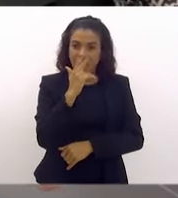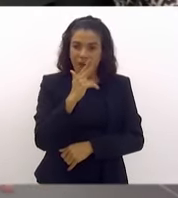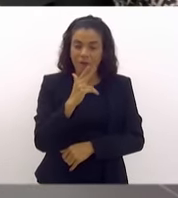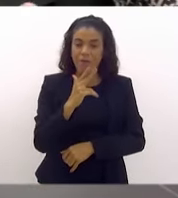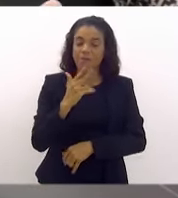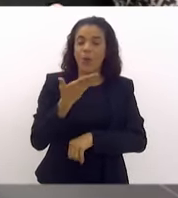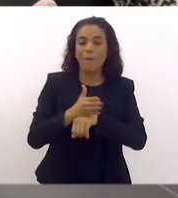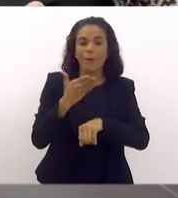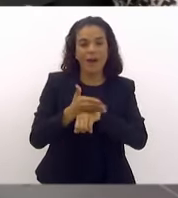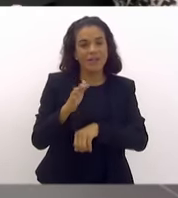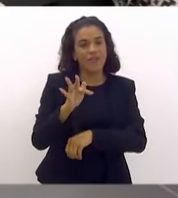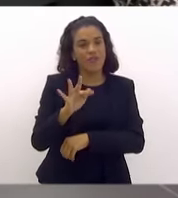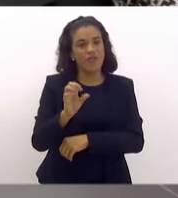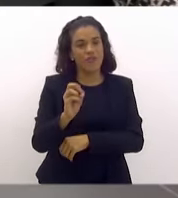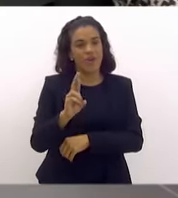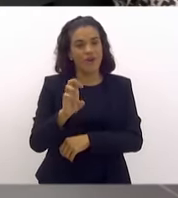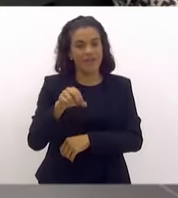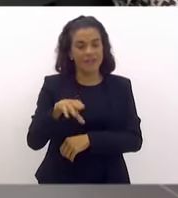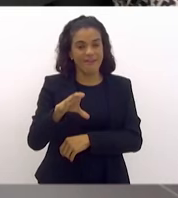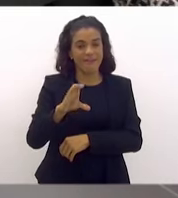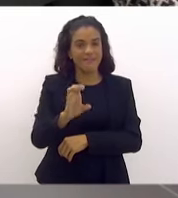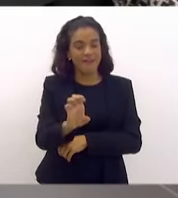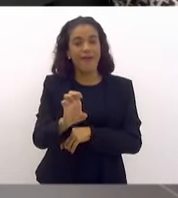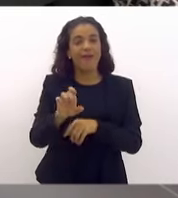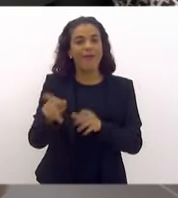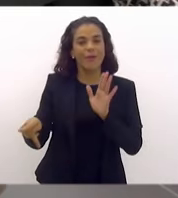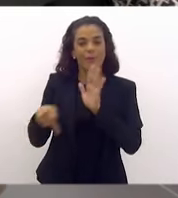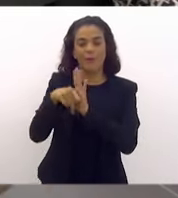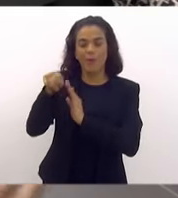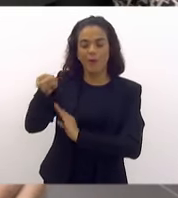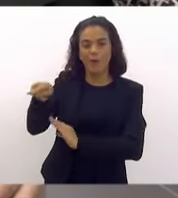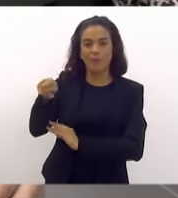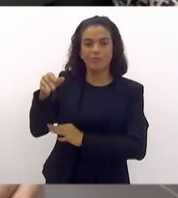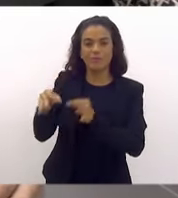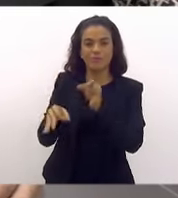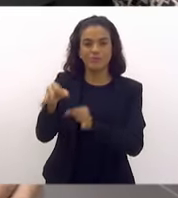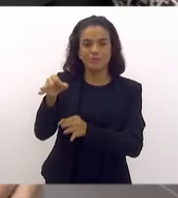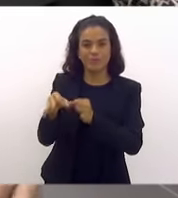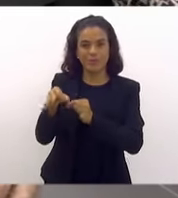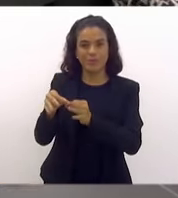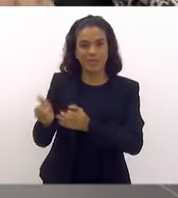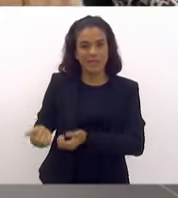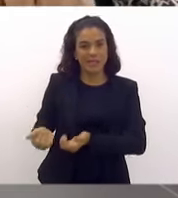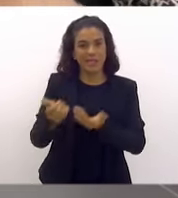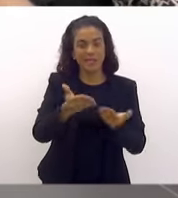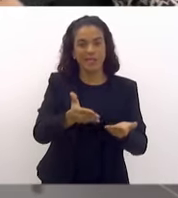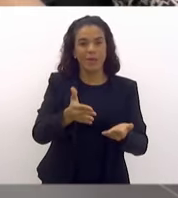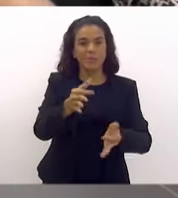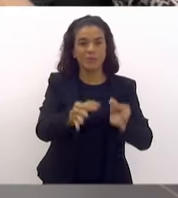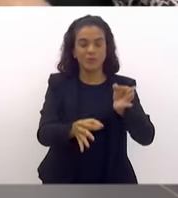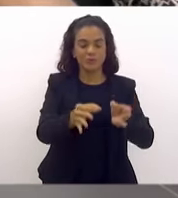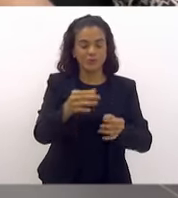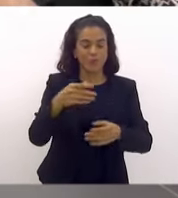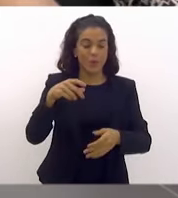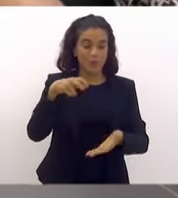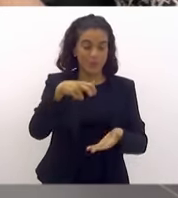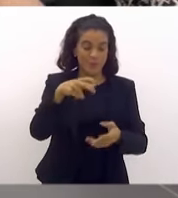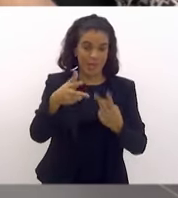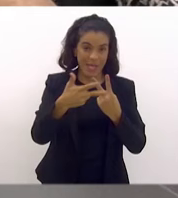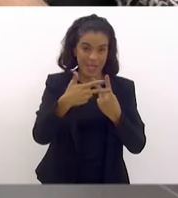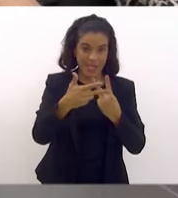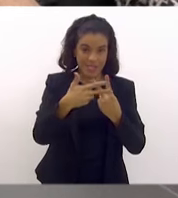interessante que ocorre hoje em dia é que o próprio juiz outorga o preso para que desça a